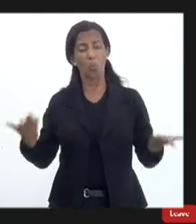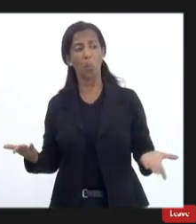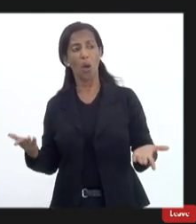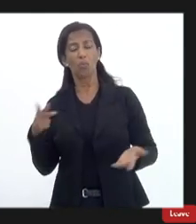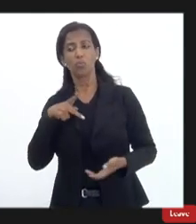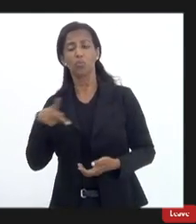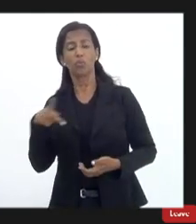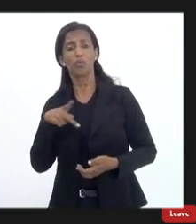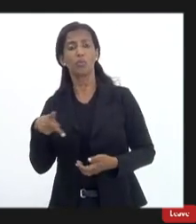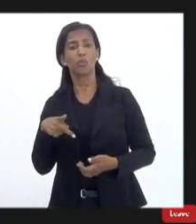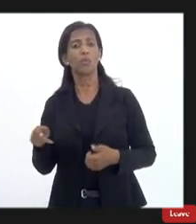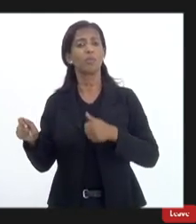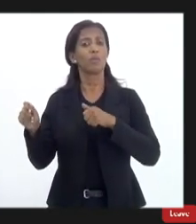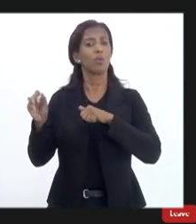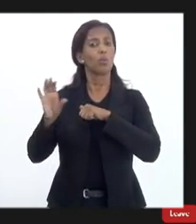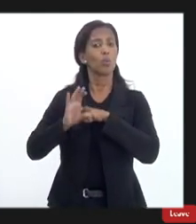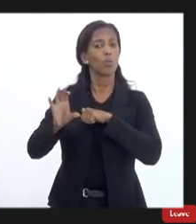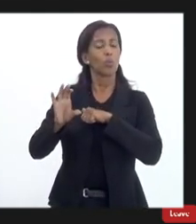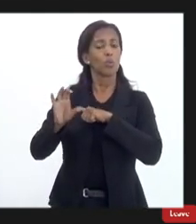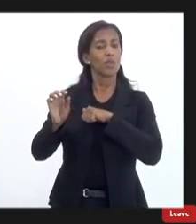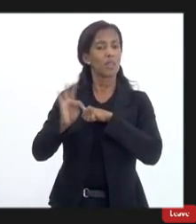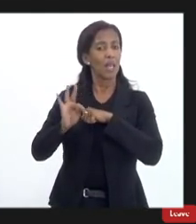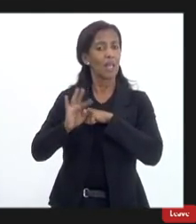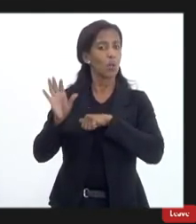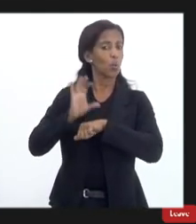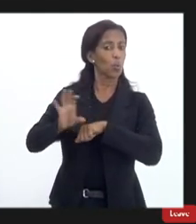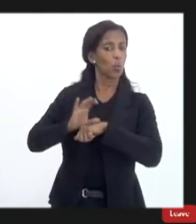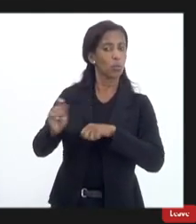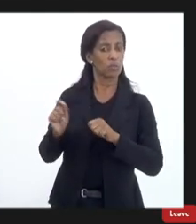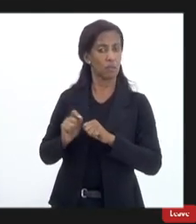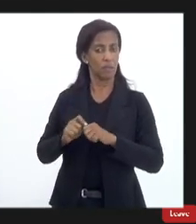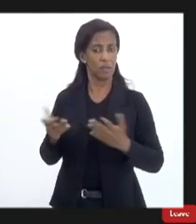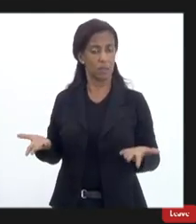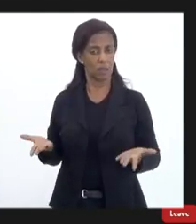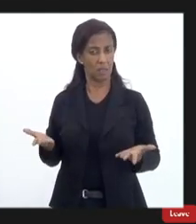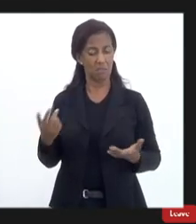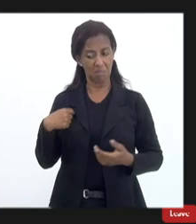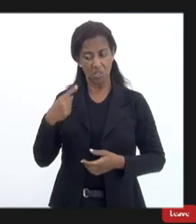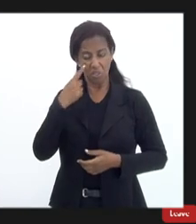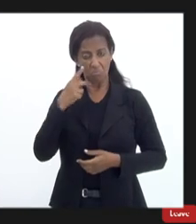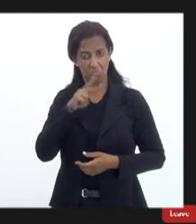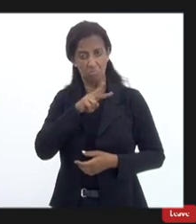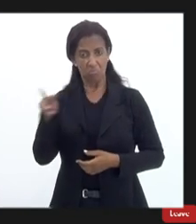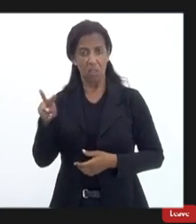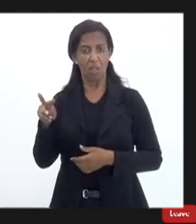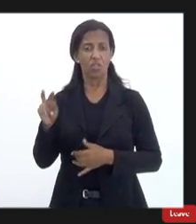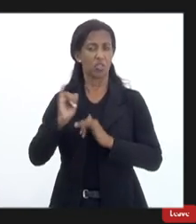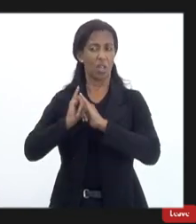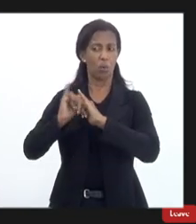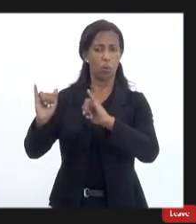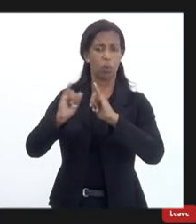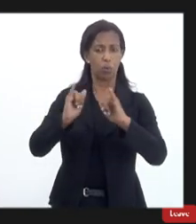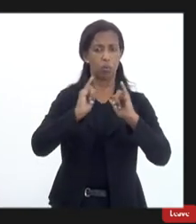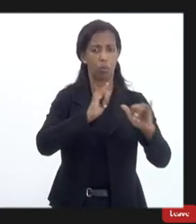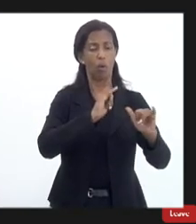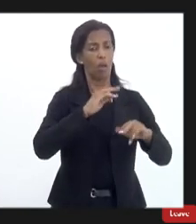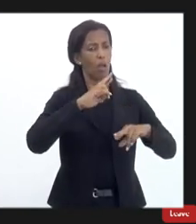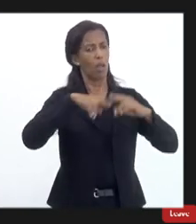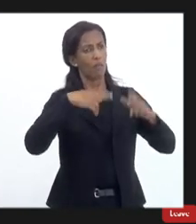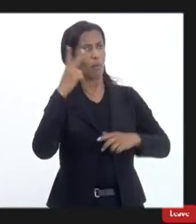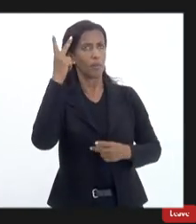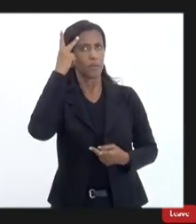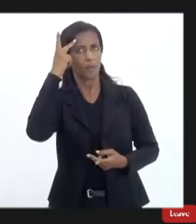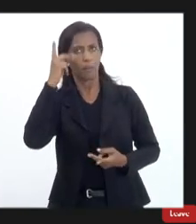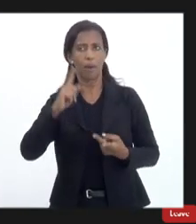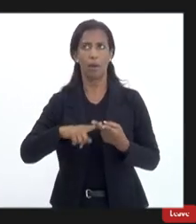Como esses investimentos vão estar? Porque não adianta fazer um curso técnico, e a gente já tem visto isso em alguns anúncios, na reforma de São Paulo, na